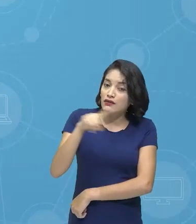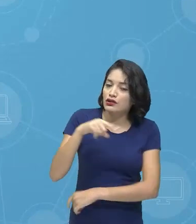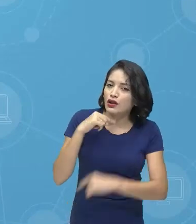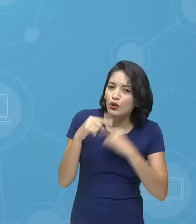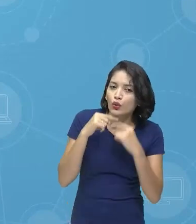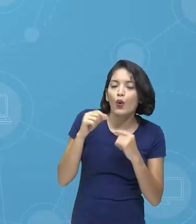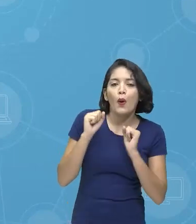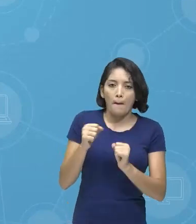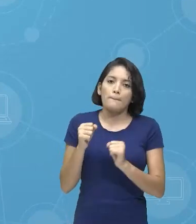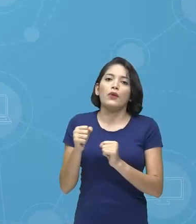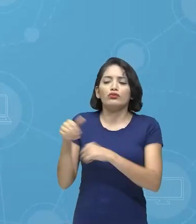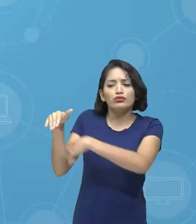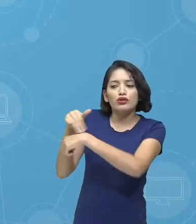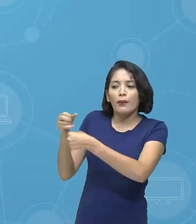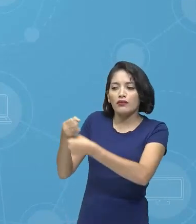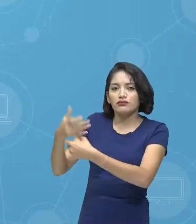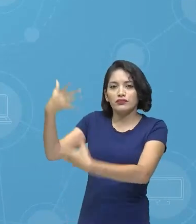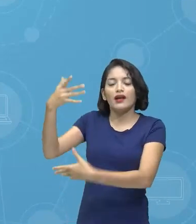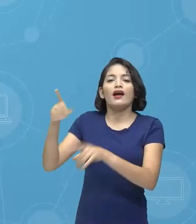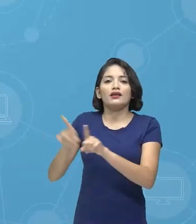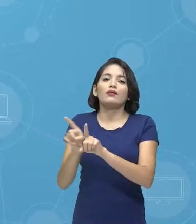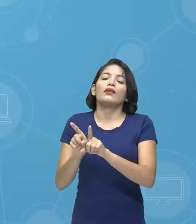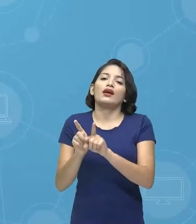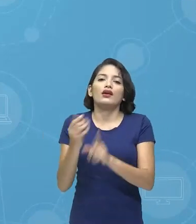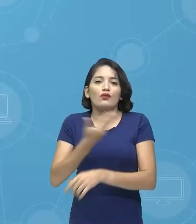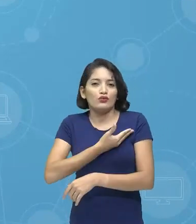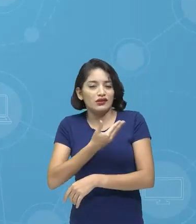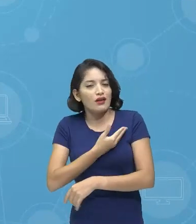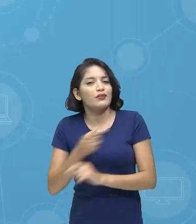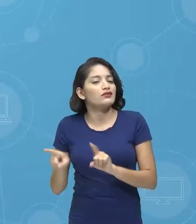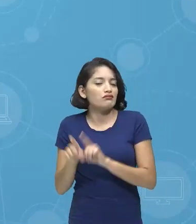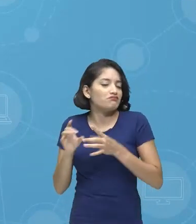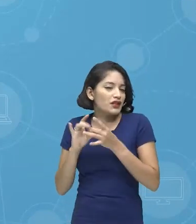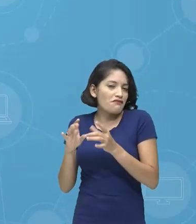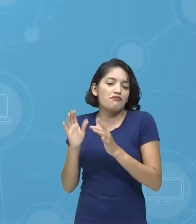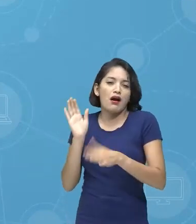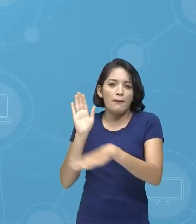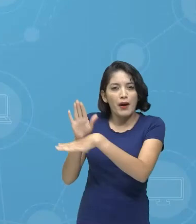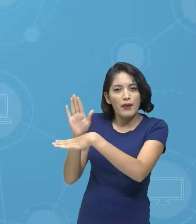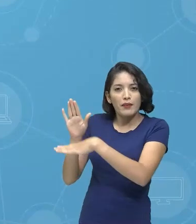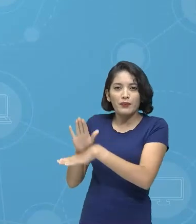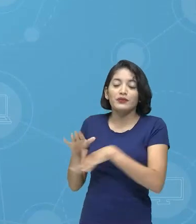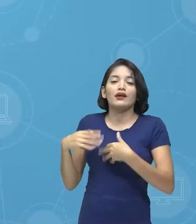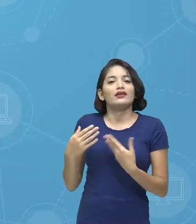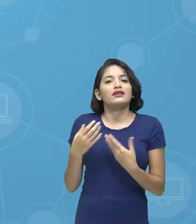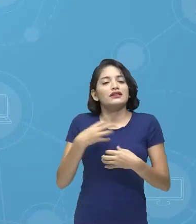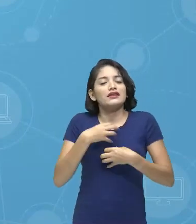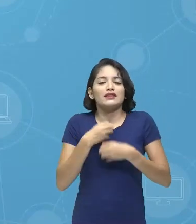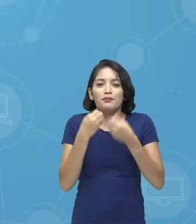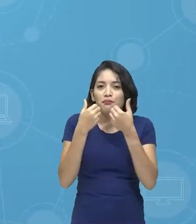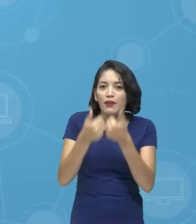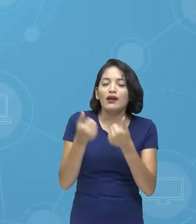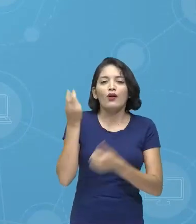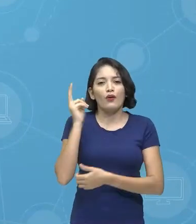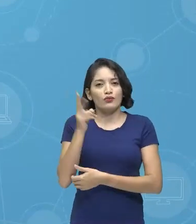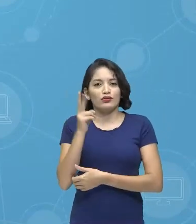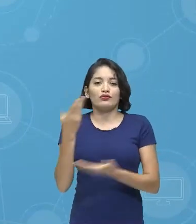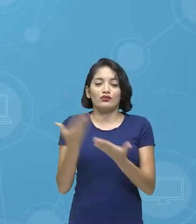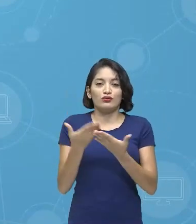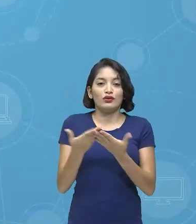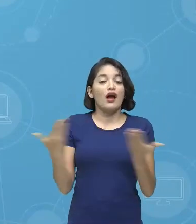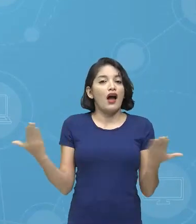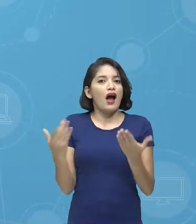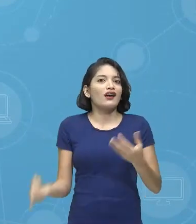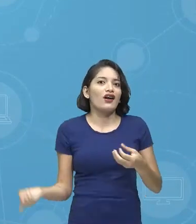dúvida, podem nos chamar no chat. Nossos colegas presenciais estão aí também à disposição de vocês. E fiquem à vontade aí para continuar, porque agora nós